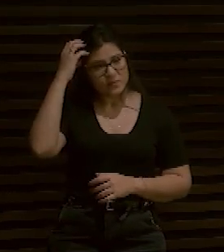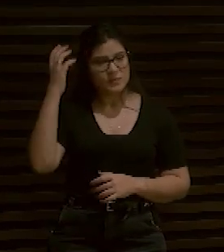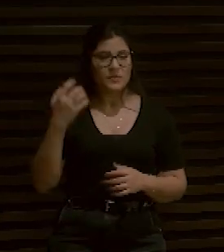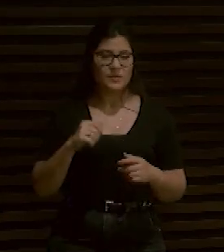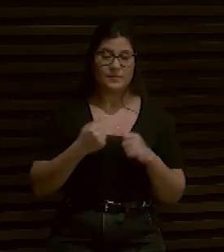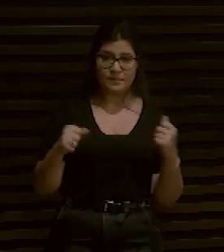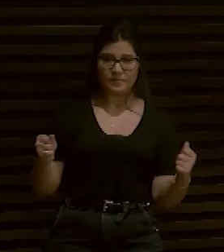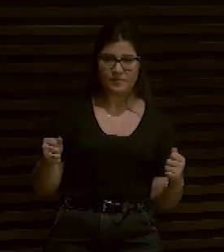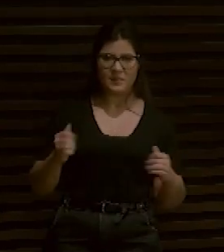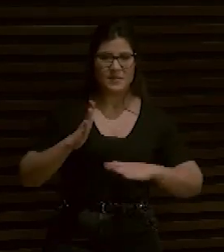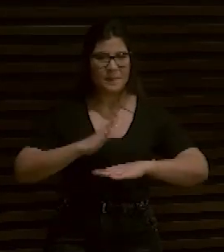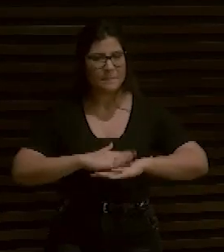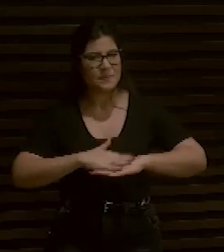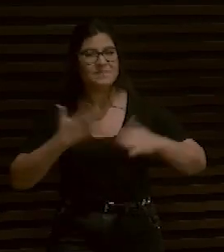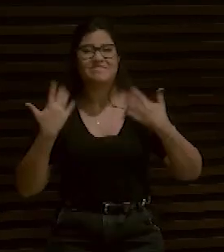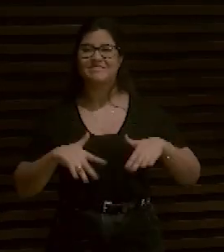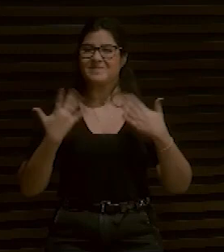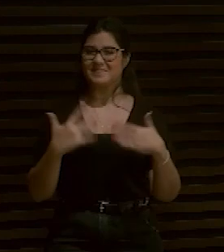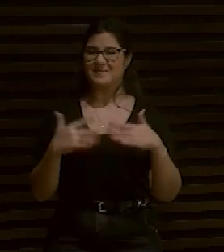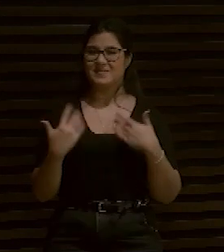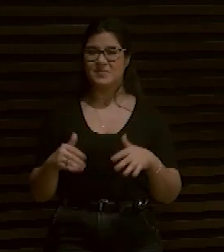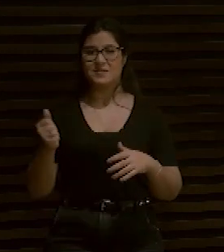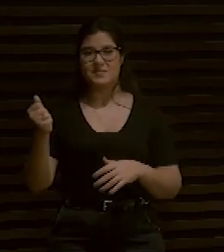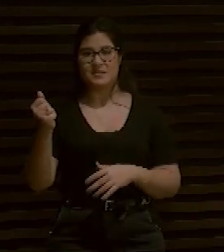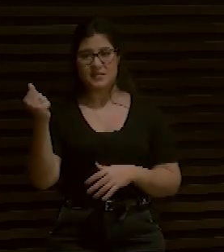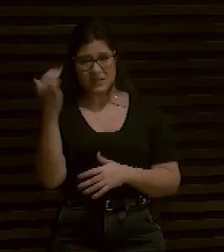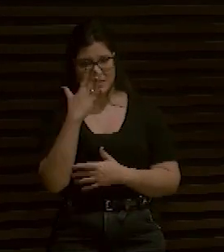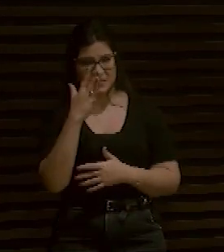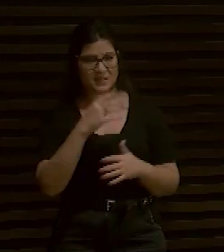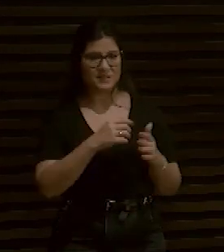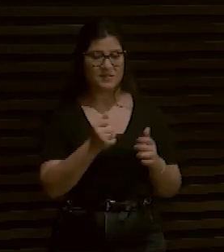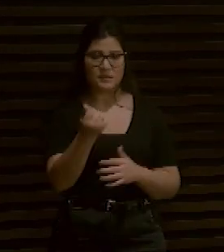muito maior foi a graça revelada a nós em Cristo Jesus.